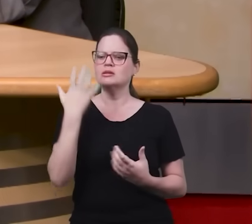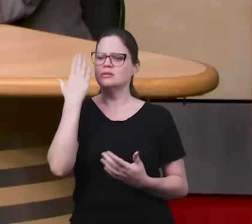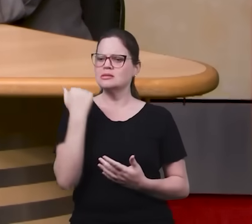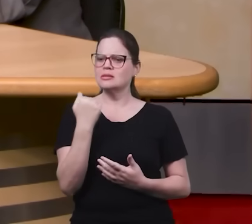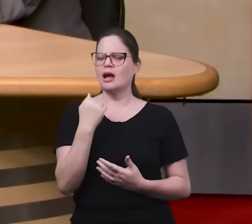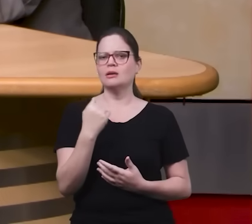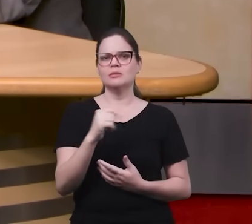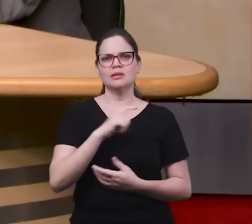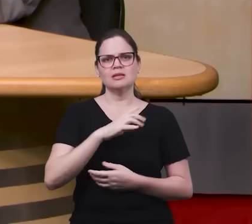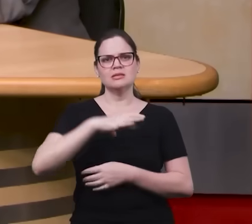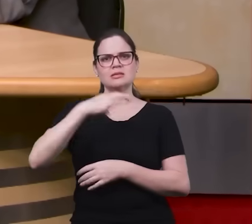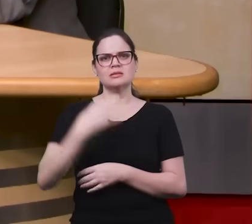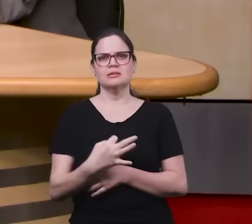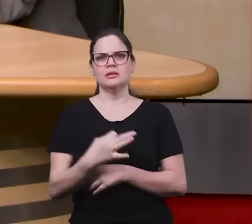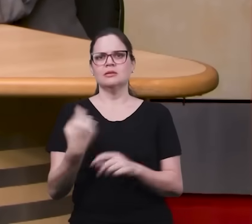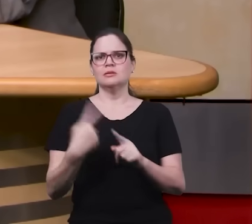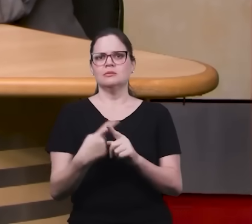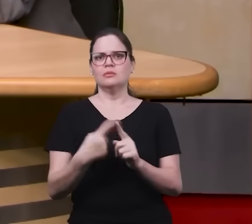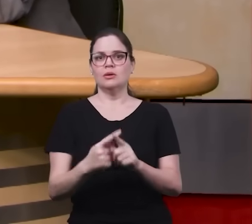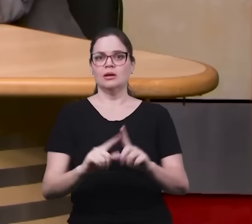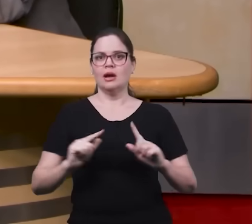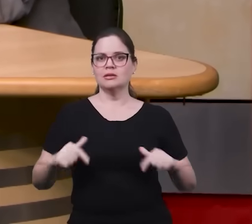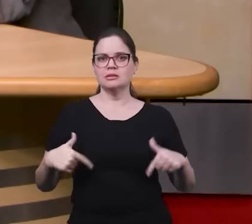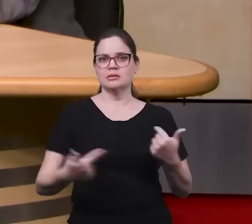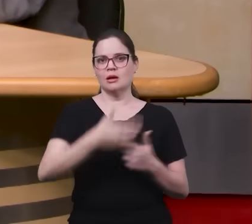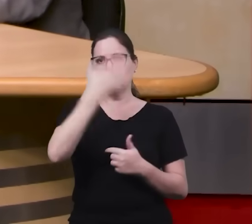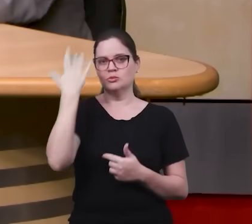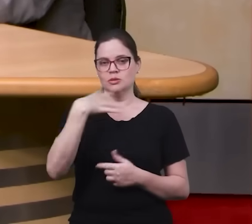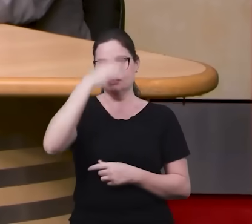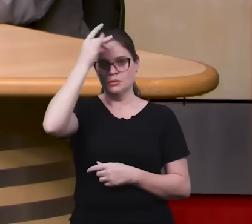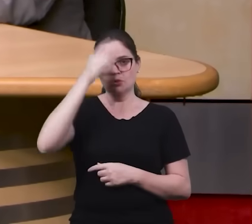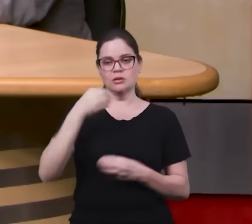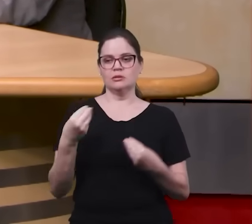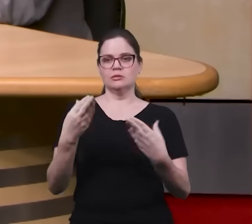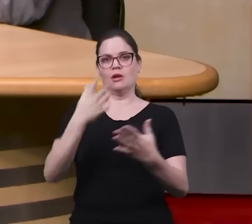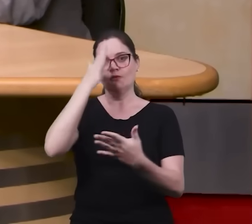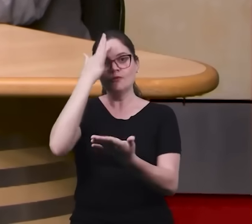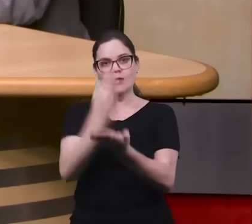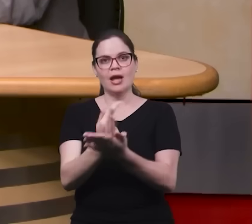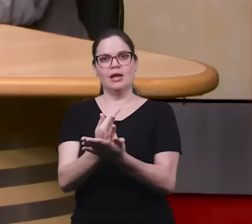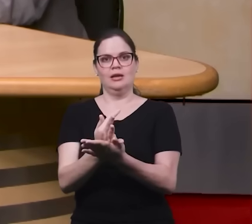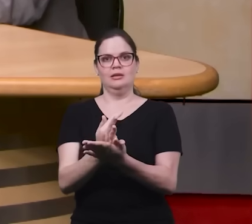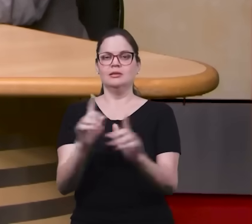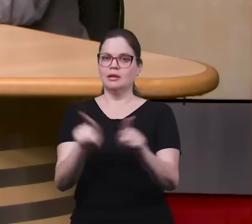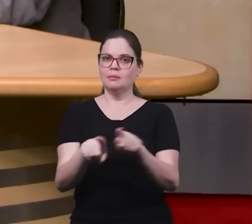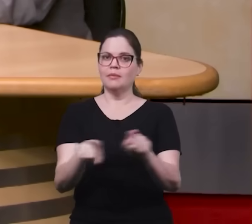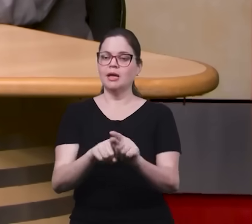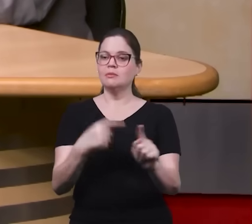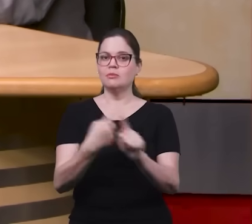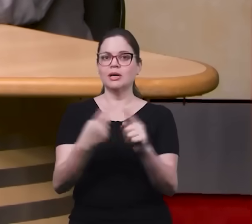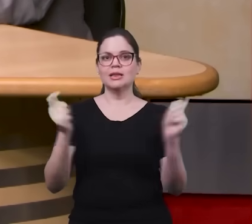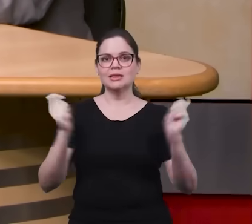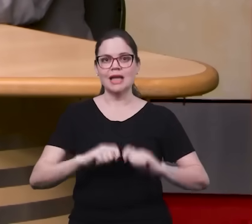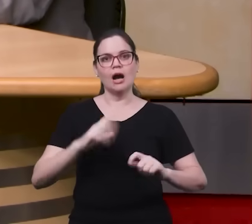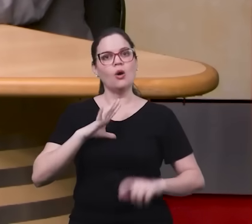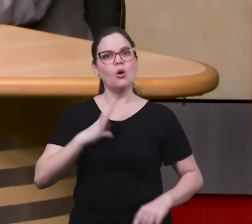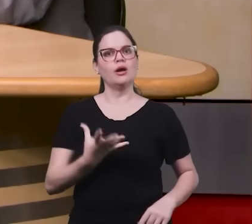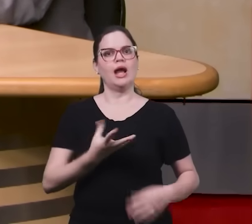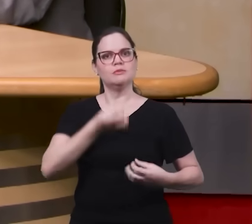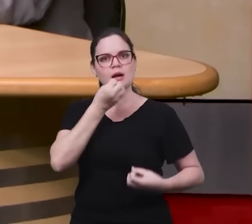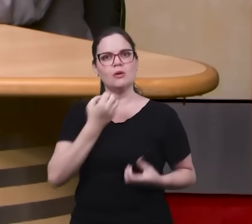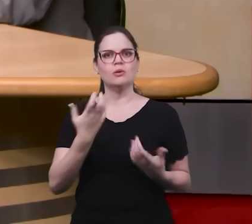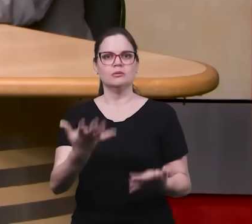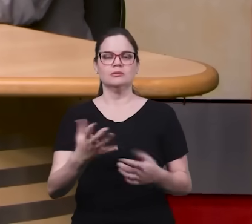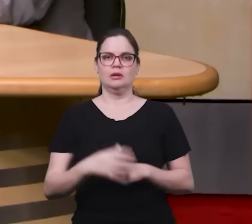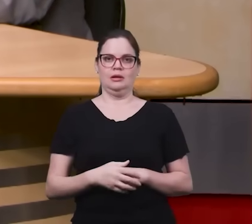dom espiritual que o Espírito Santo o capacitou para aquilo. É o dom de fé, que faz parte da vida, quer dizer, né? A profecia